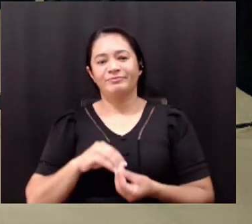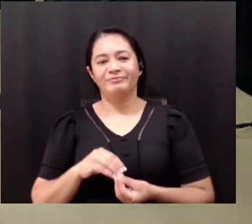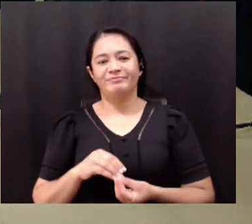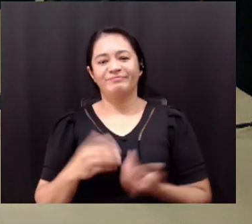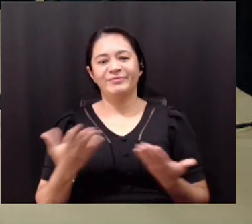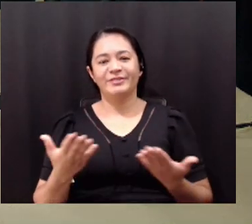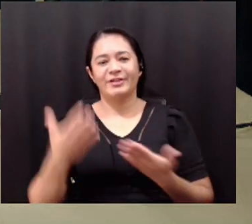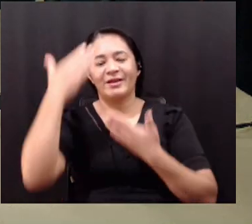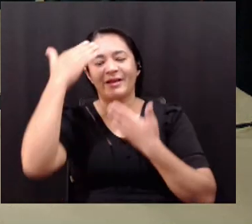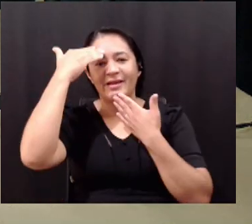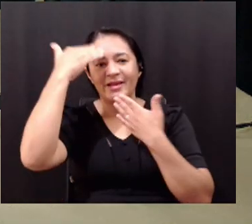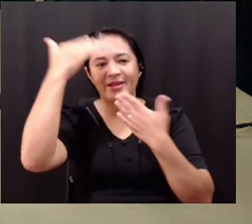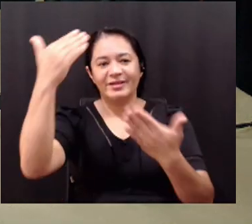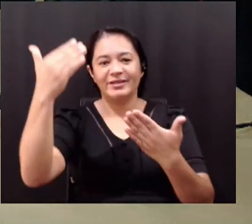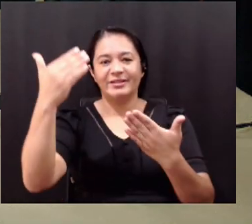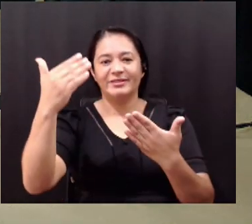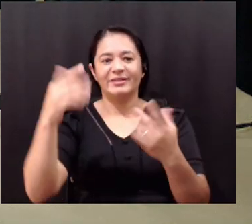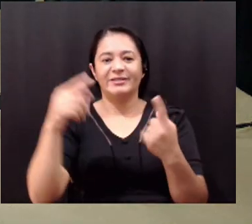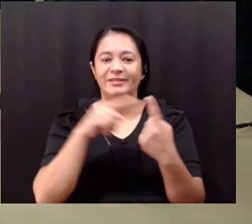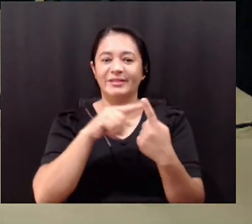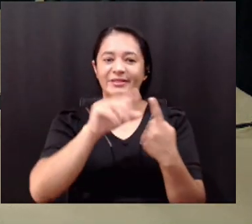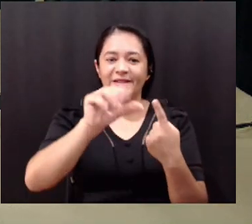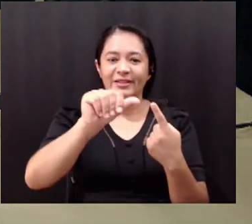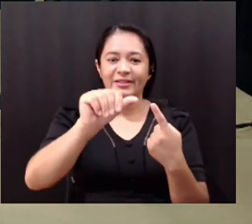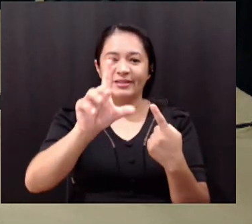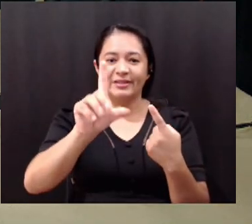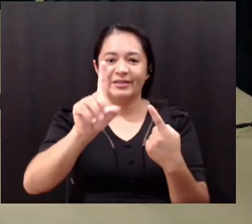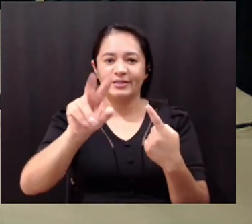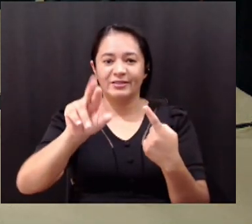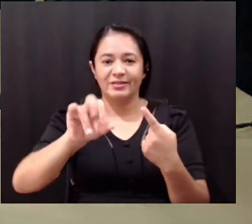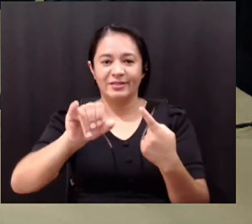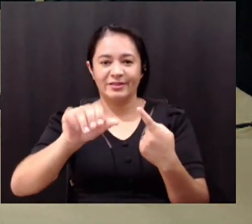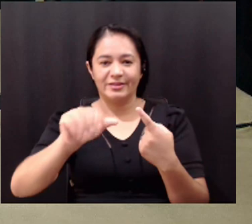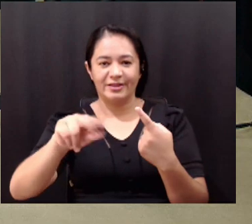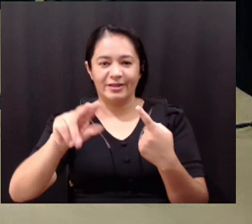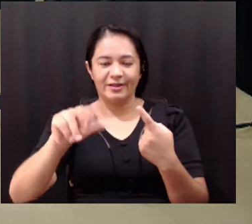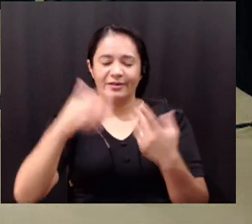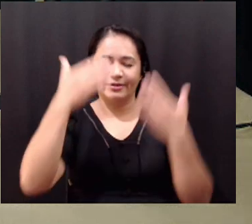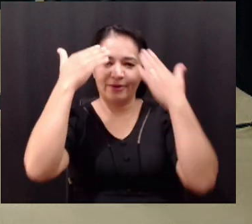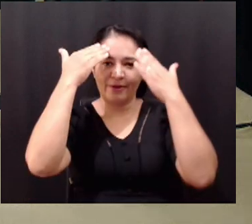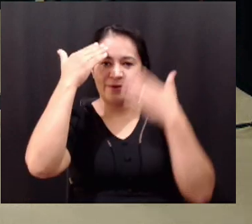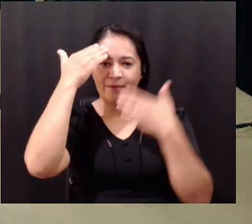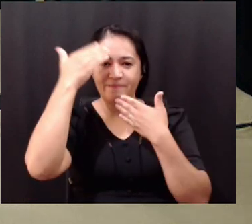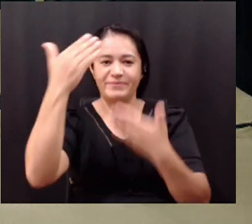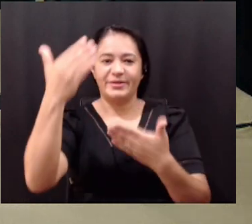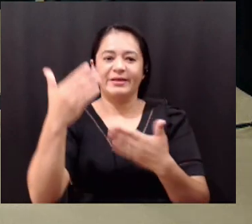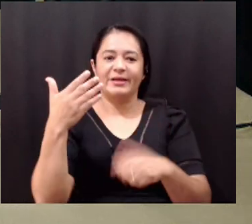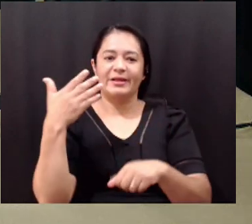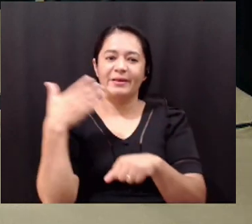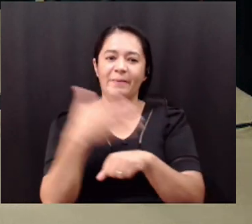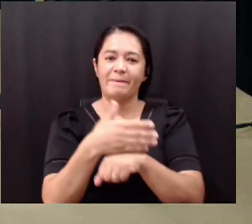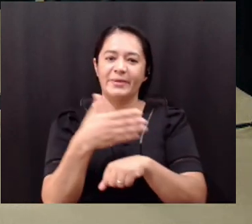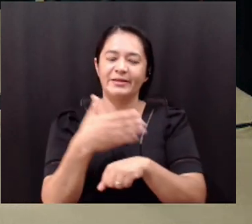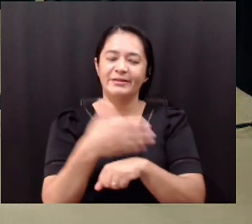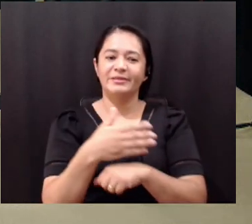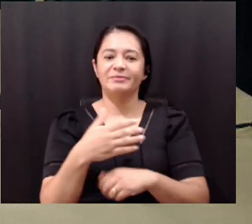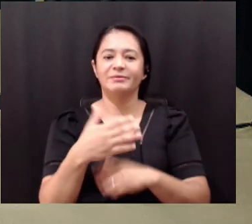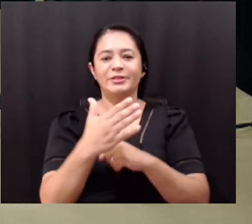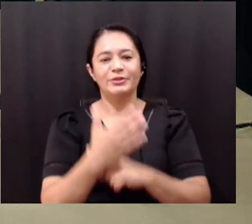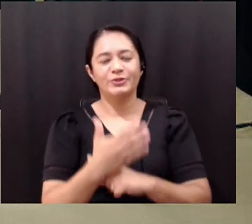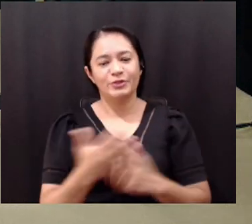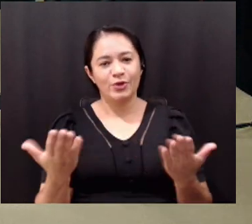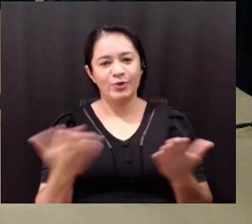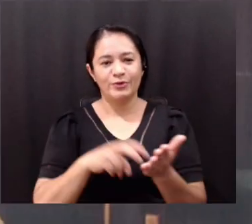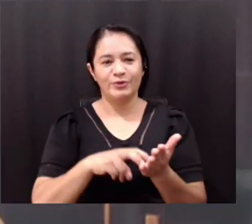a doutora Adriana de Oliveira Saltarini. Muito obrigada pela sua participação, pela sua contribuição com a gente nesta manhã de quarta-feira,